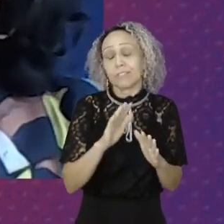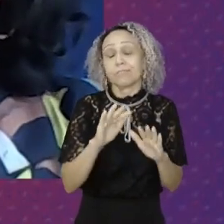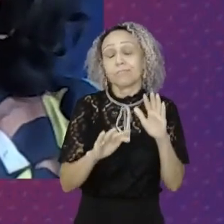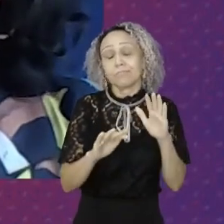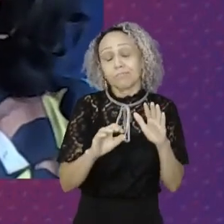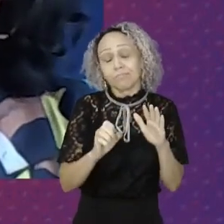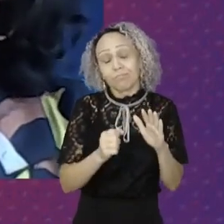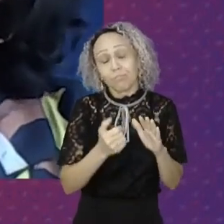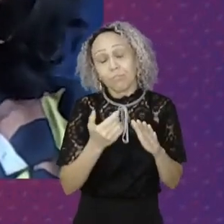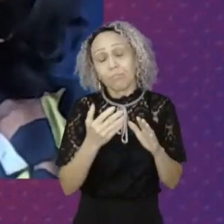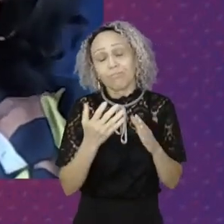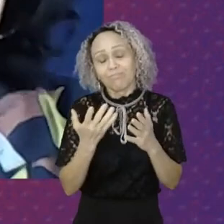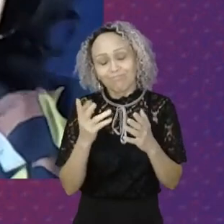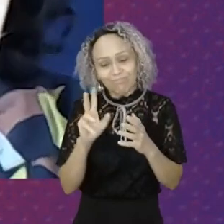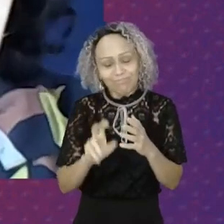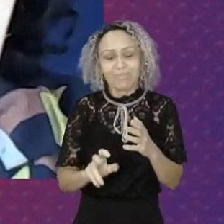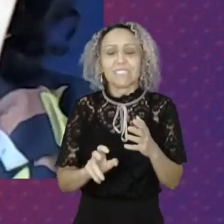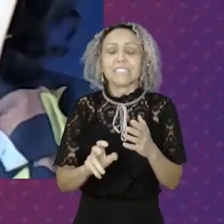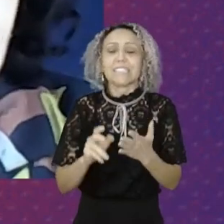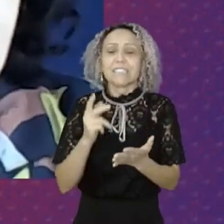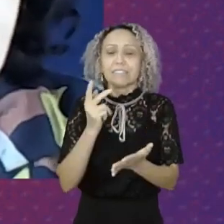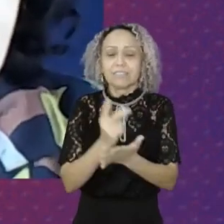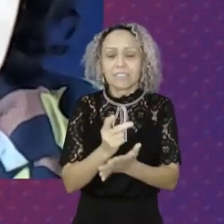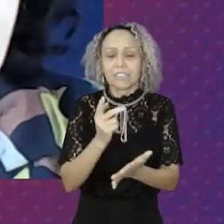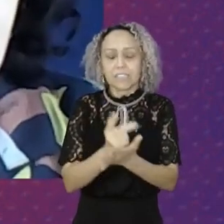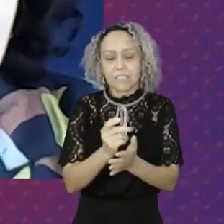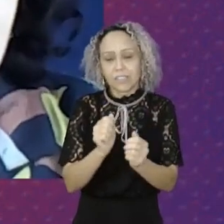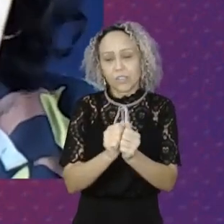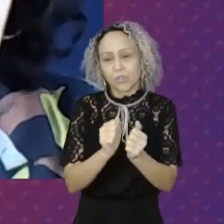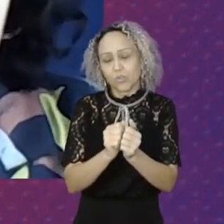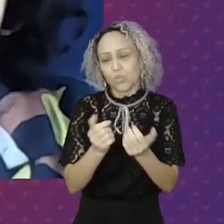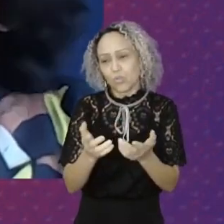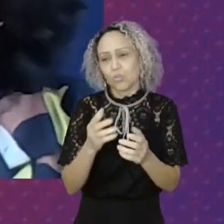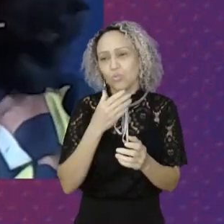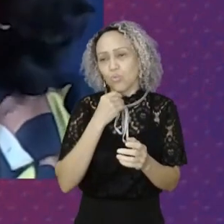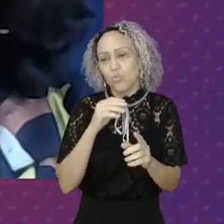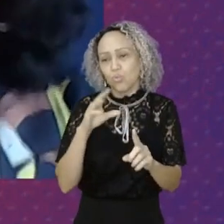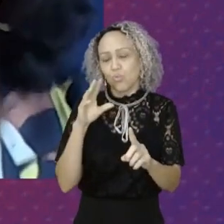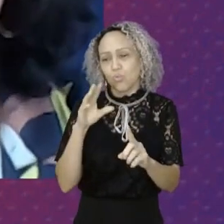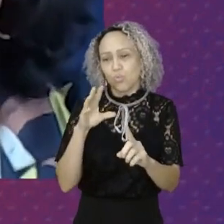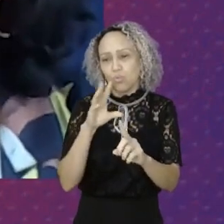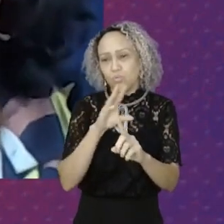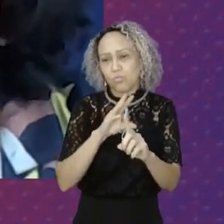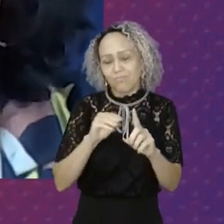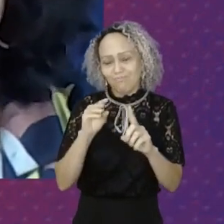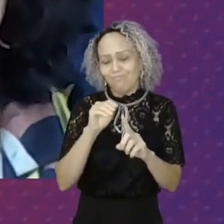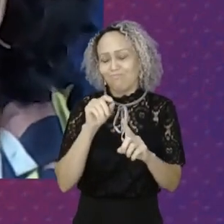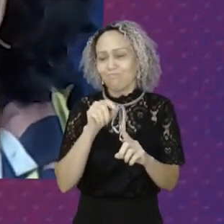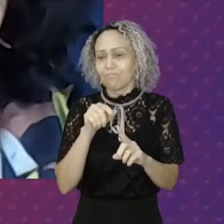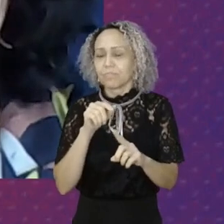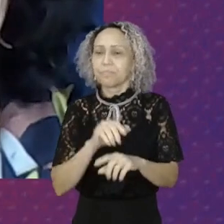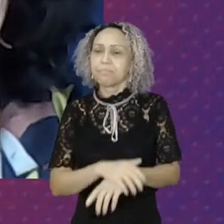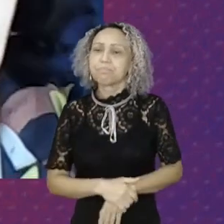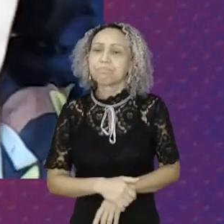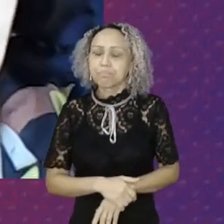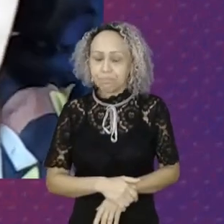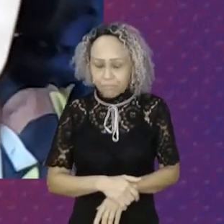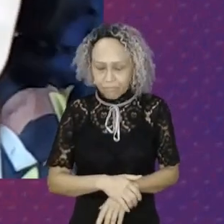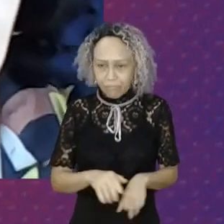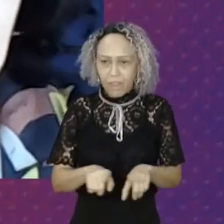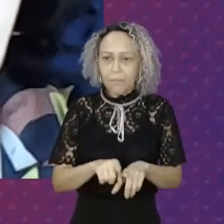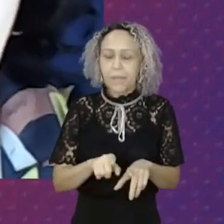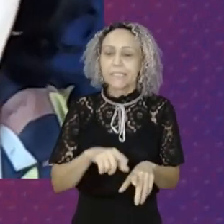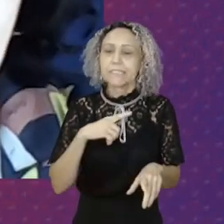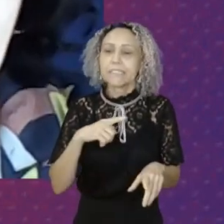que é uma ação bastante importante. Também a licença maternidade no Bolsa Atleta. A